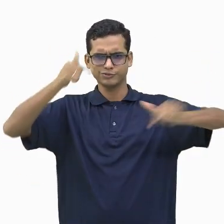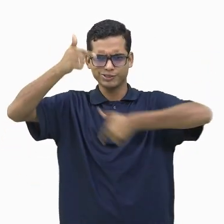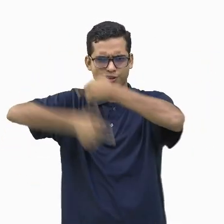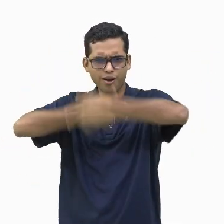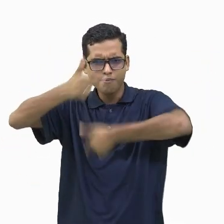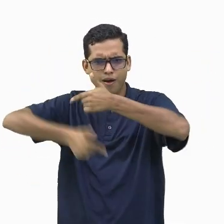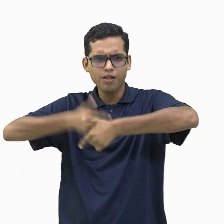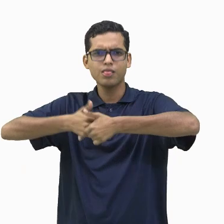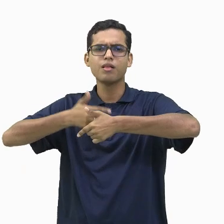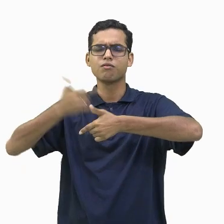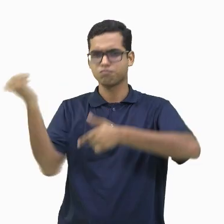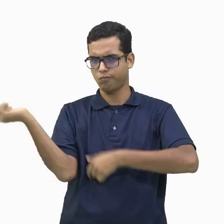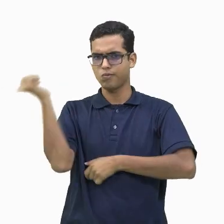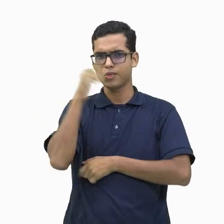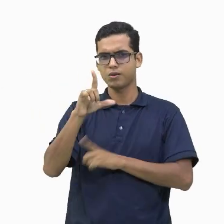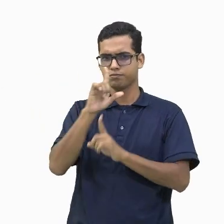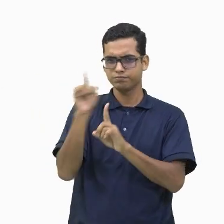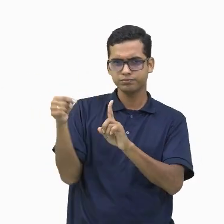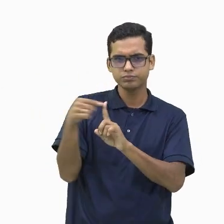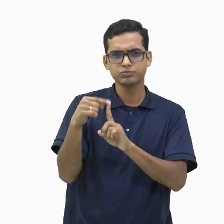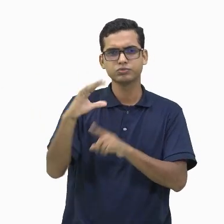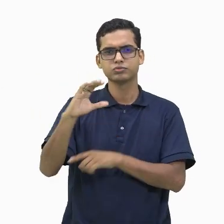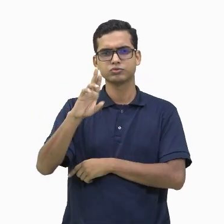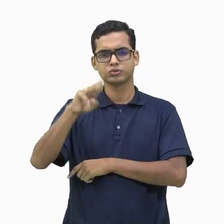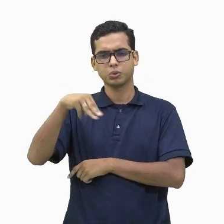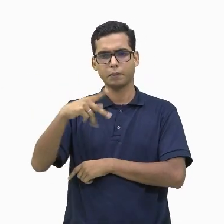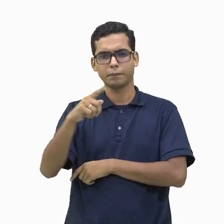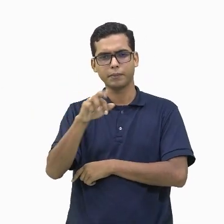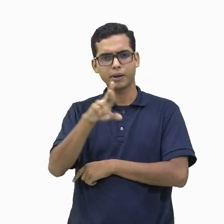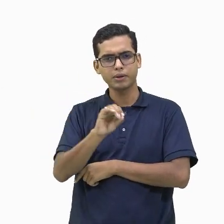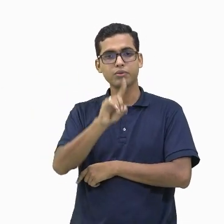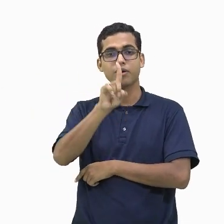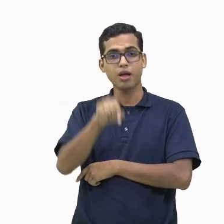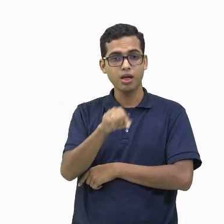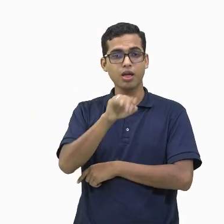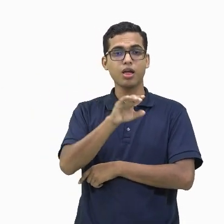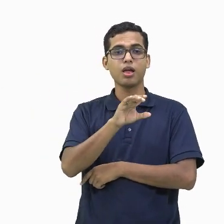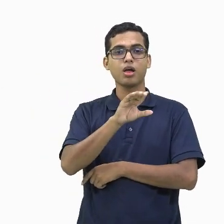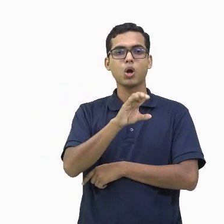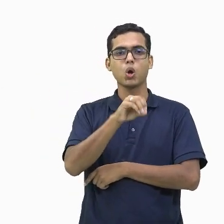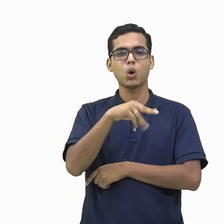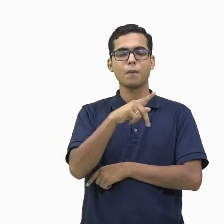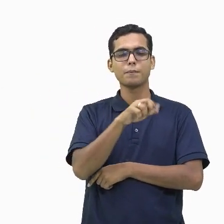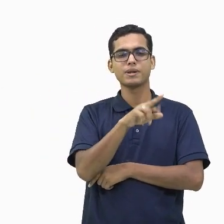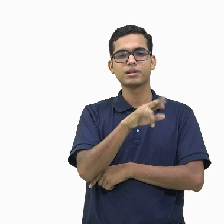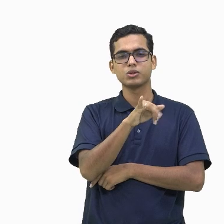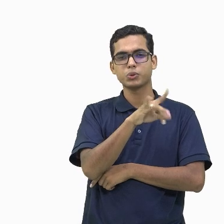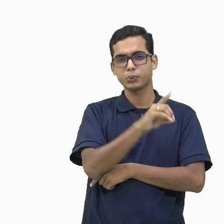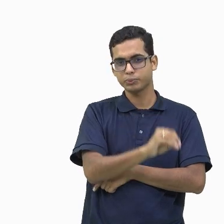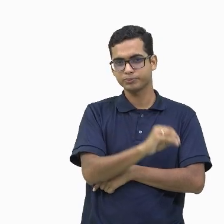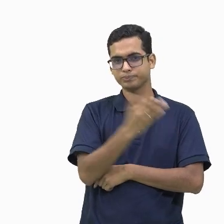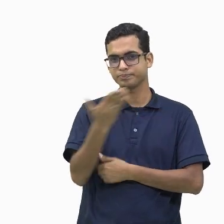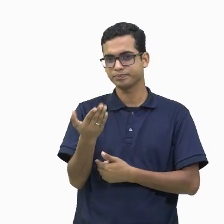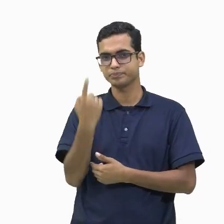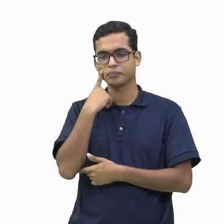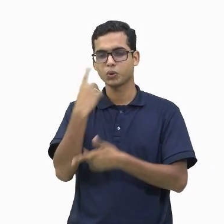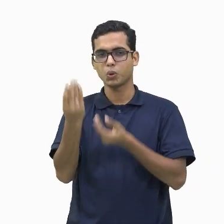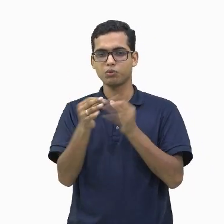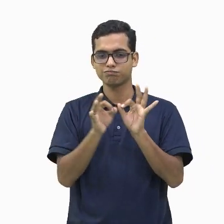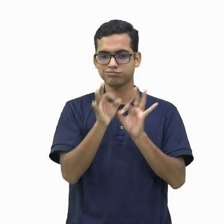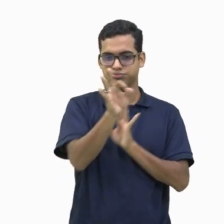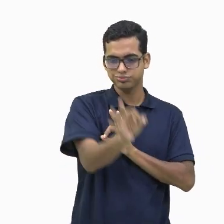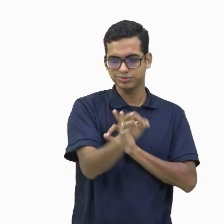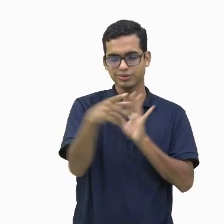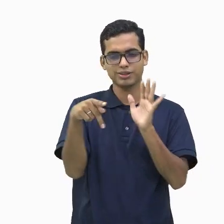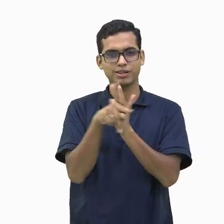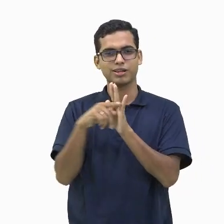trabalho, apesar de longo, foi feito com êxito, foi finalizado. aí comprido e comprido são